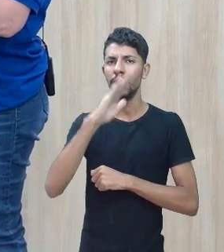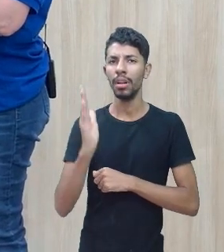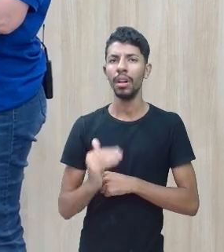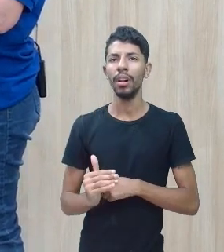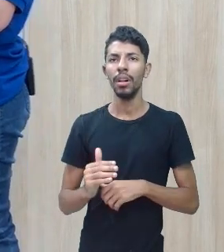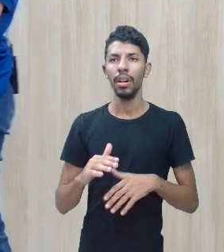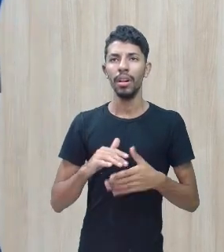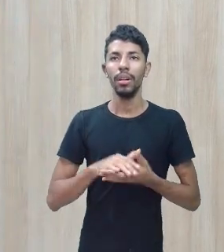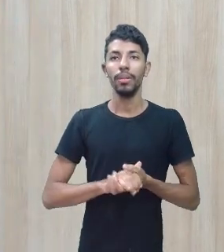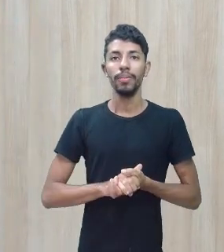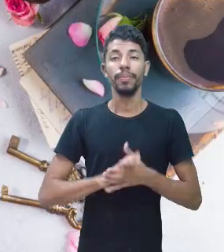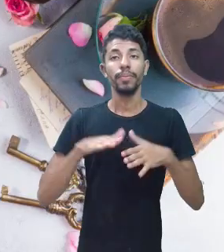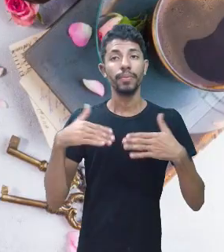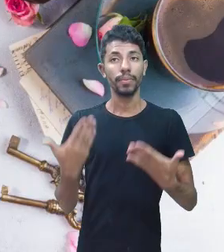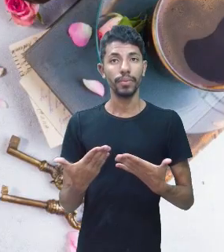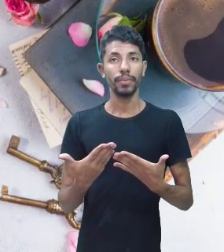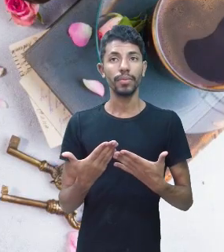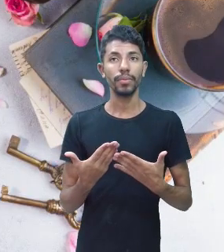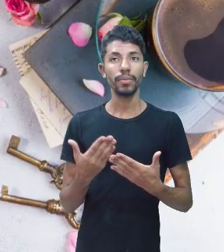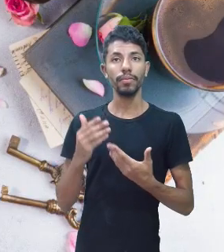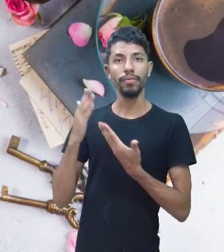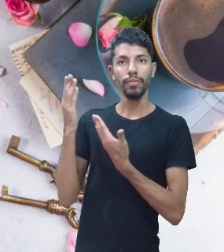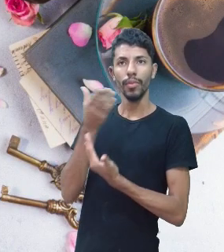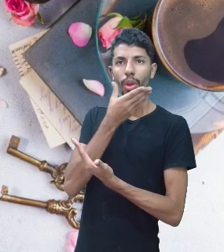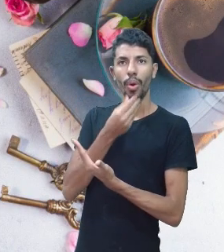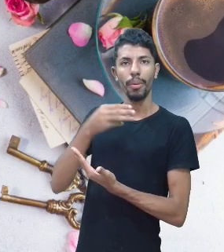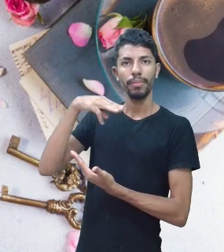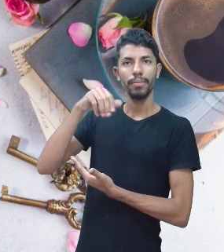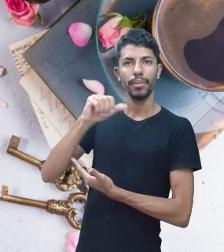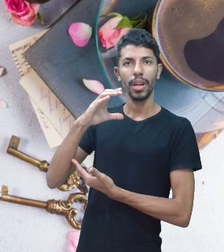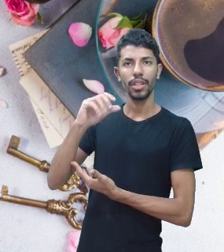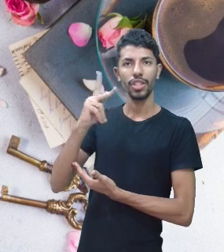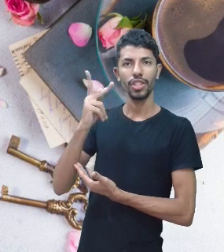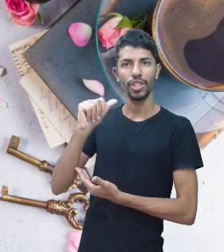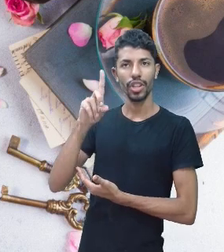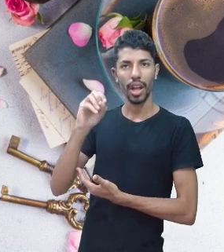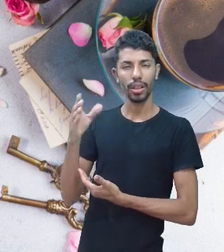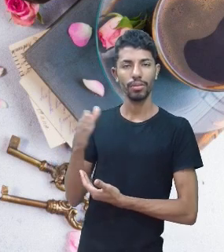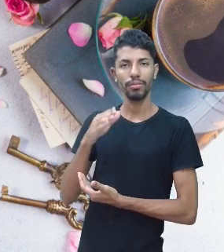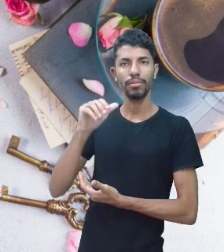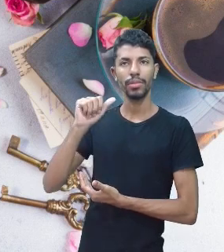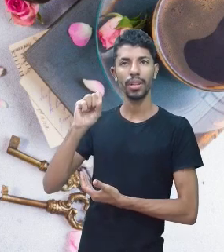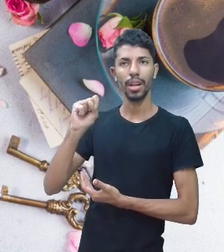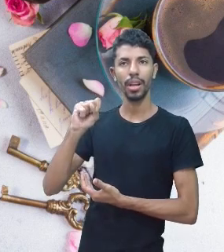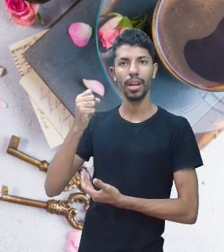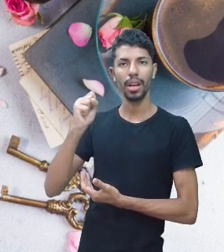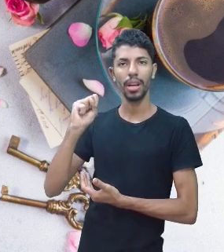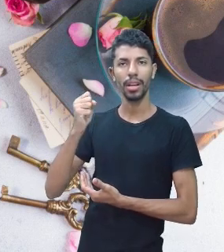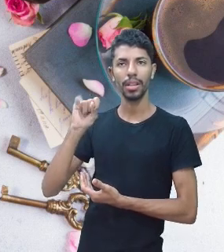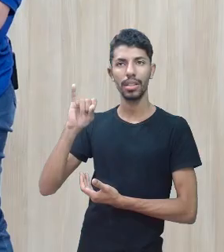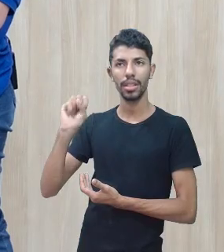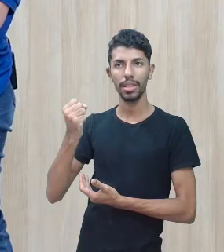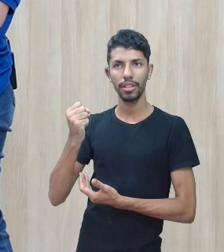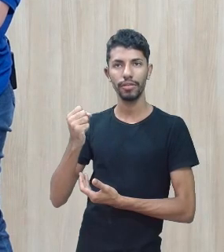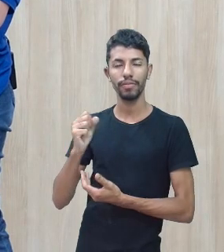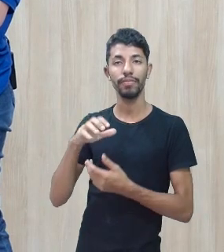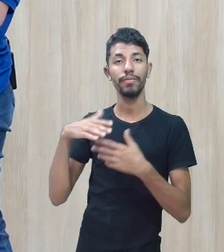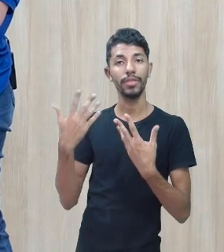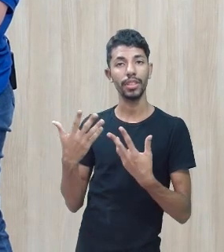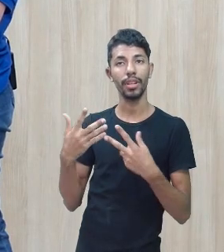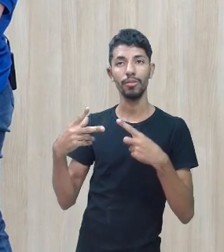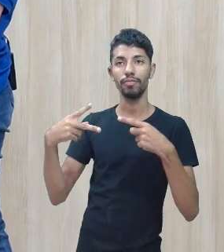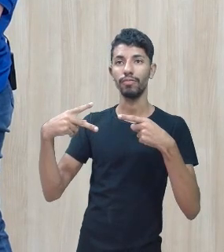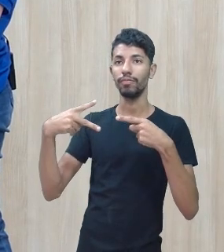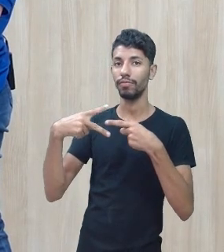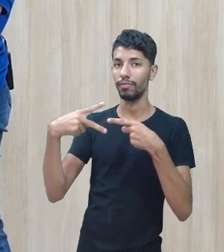Assis, ele é o referente, não é? E aí nós temos agora, continuamos falando, e aí eu usei novamente